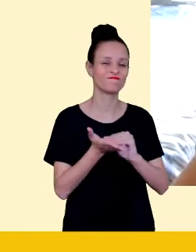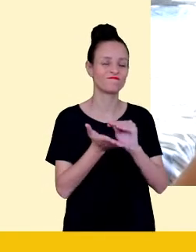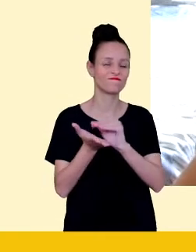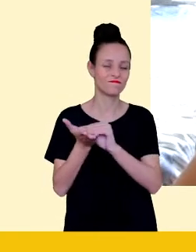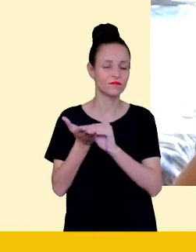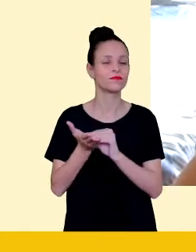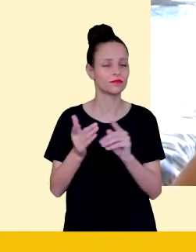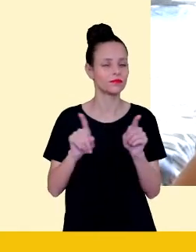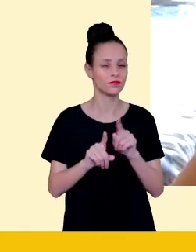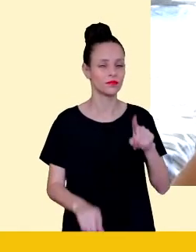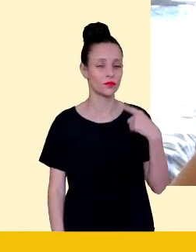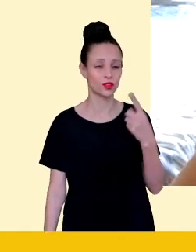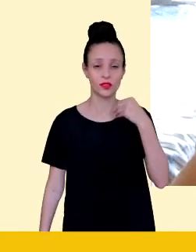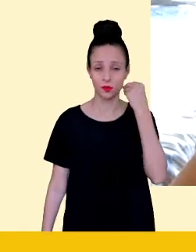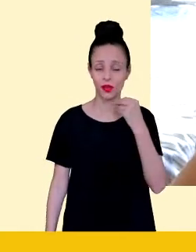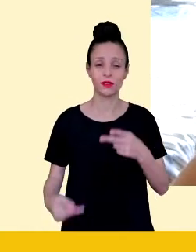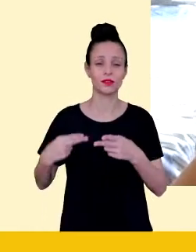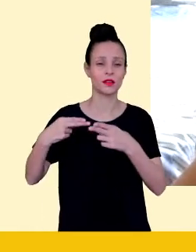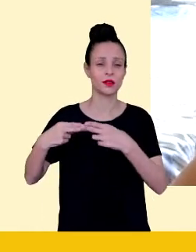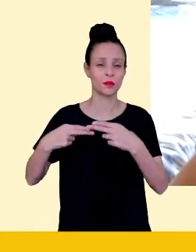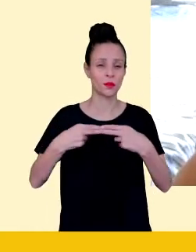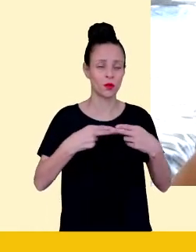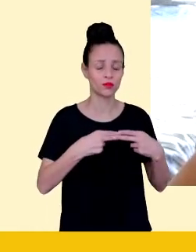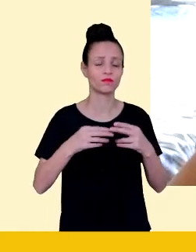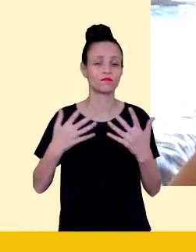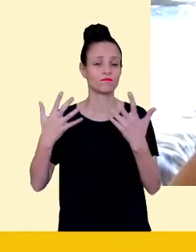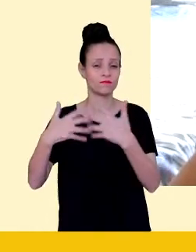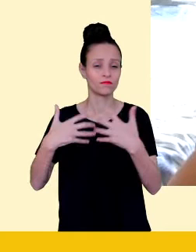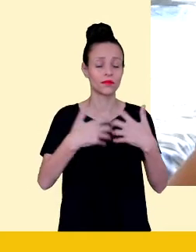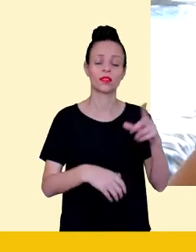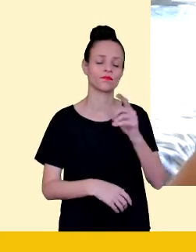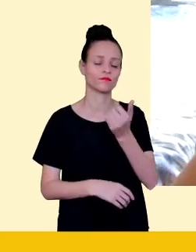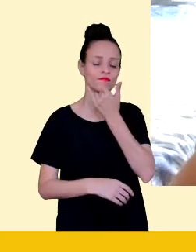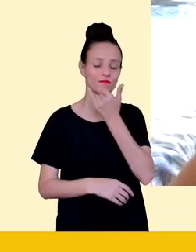lacunar, não sei se dá para falar dessa forma, assim, eu acho que a nossa experiência na montagem,